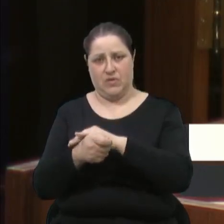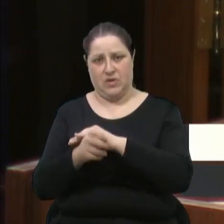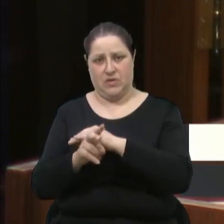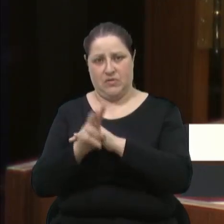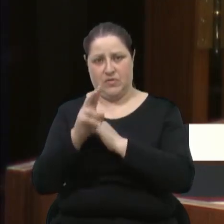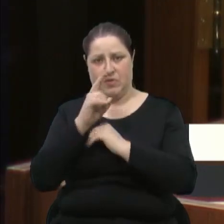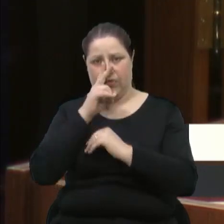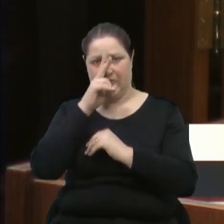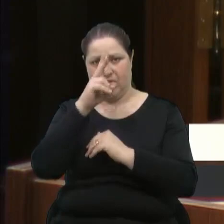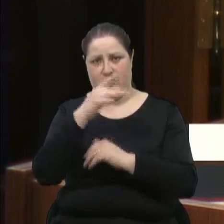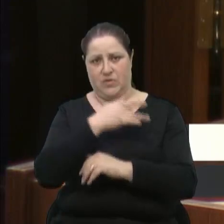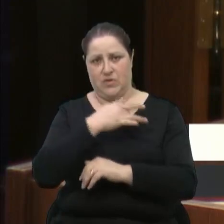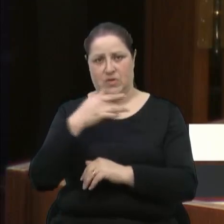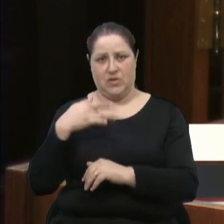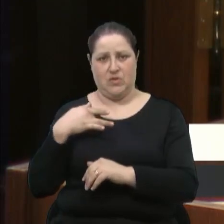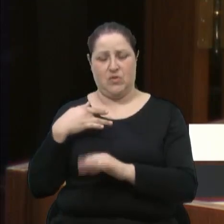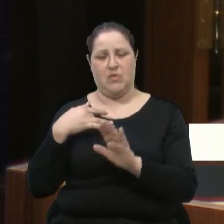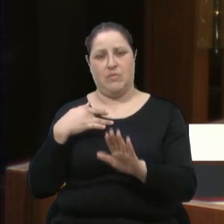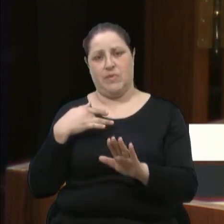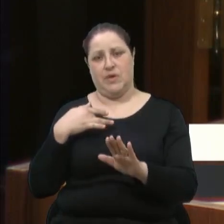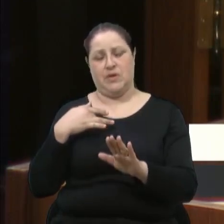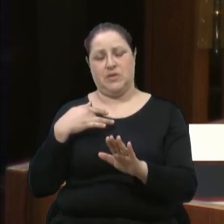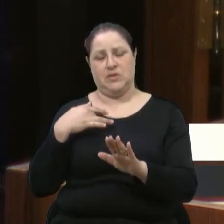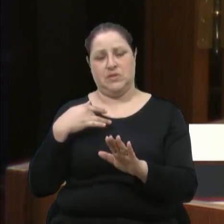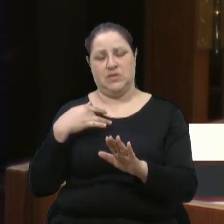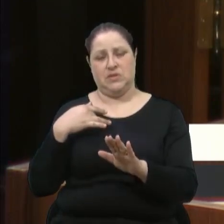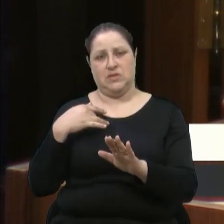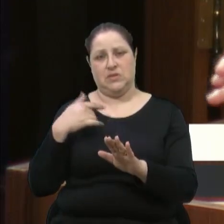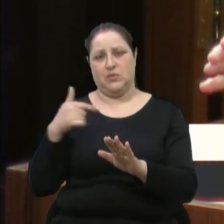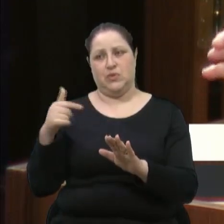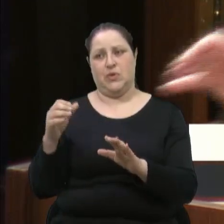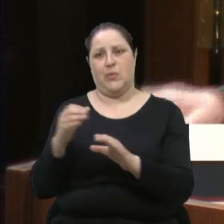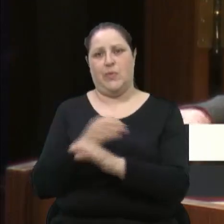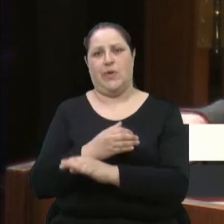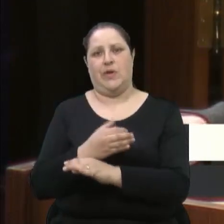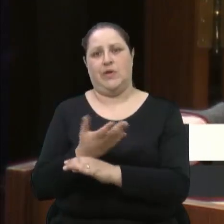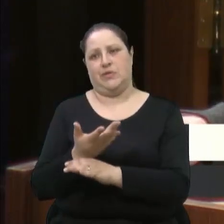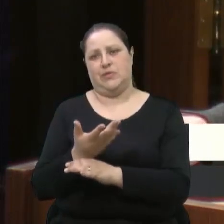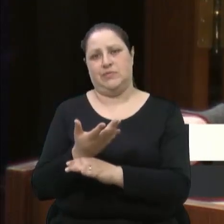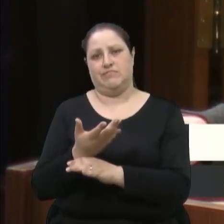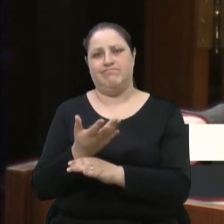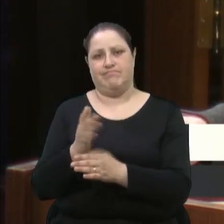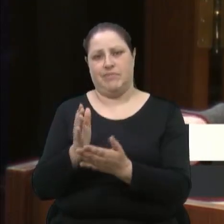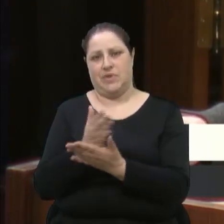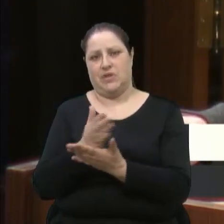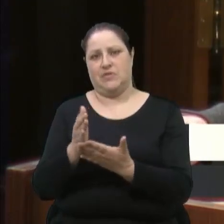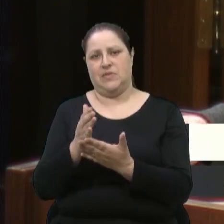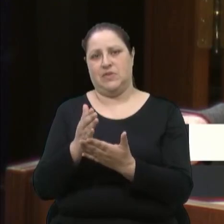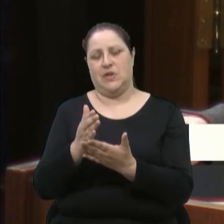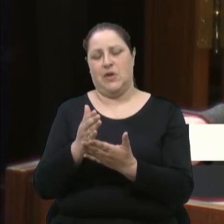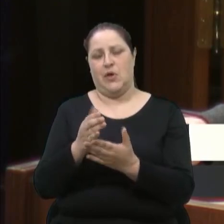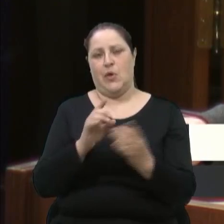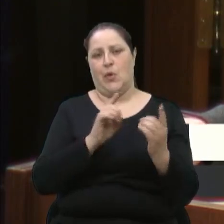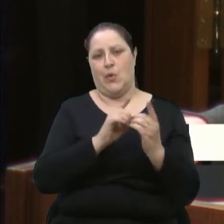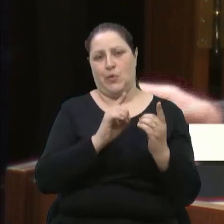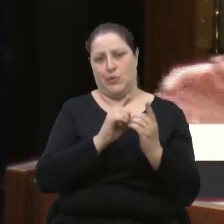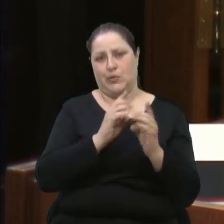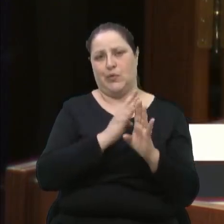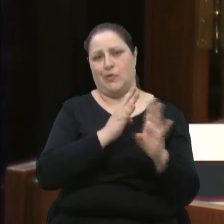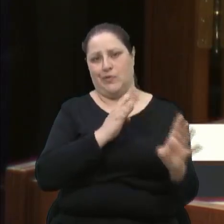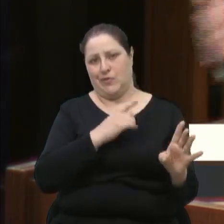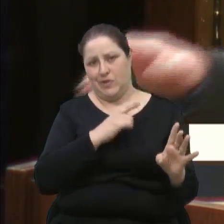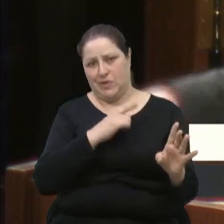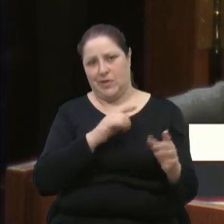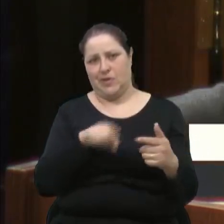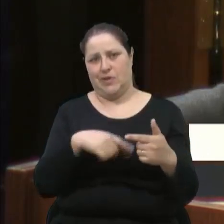saúde, mas nunca vai ser suficiente. Nós temos fila de espera em relação a consultas, em relação a exames, foi